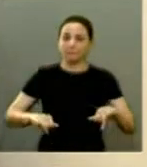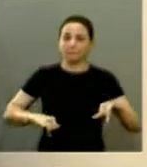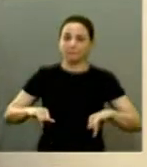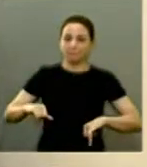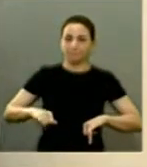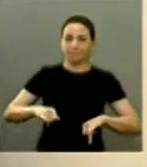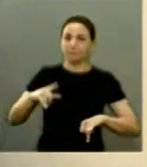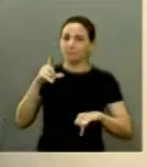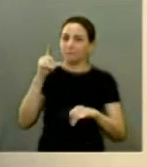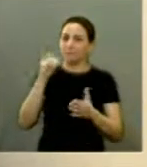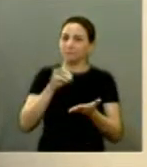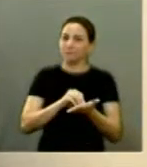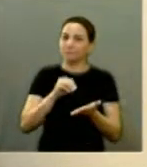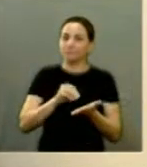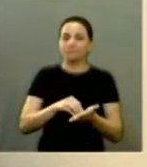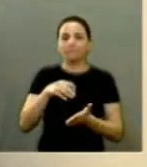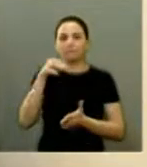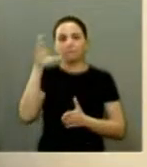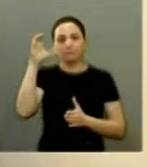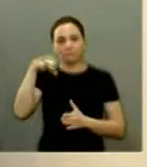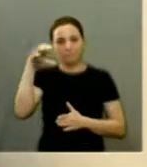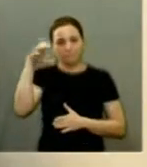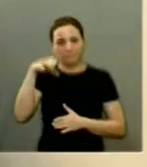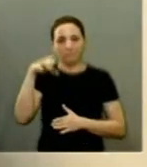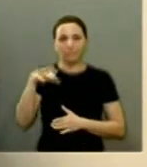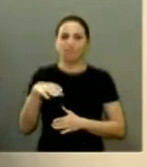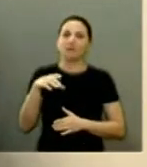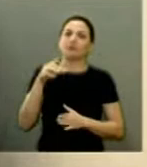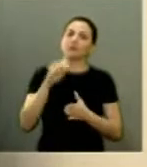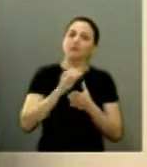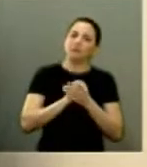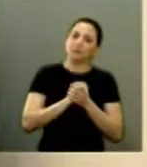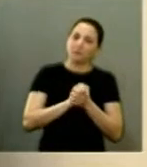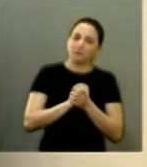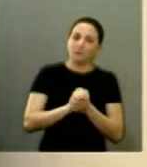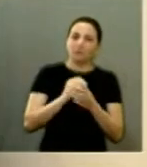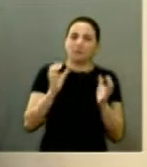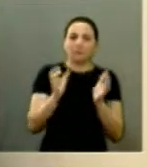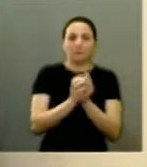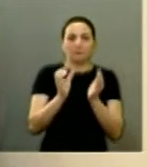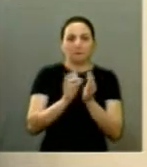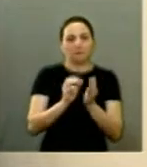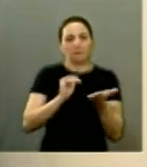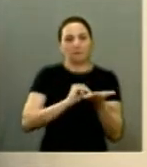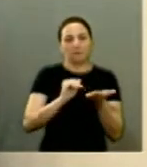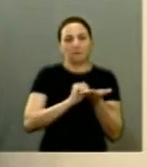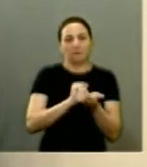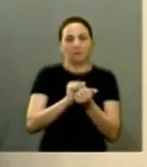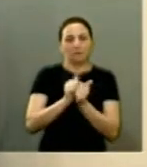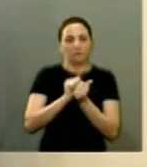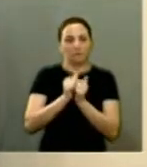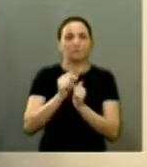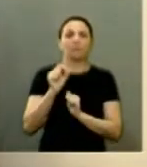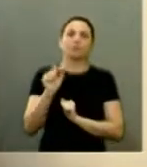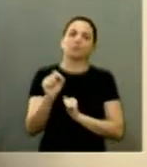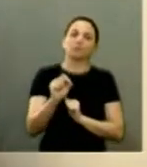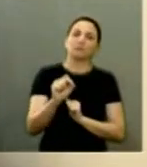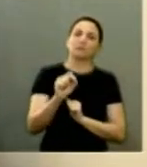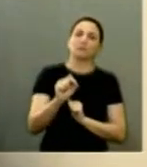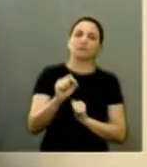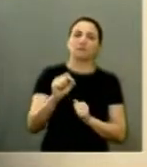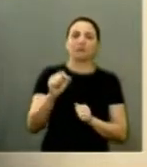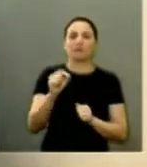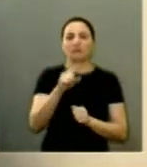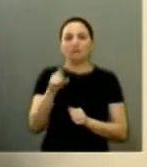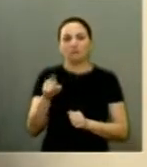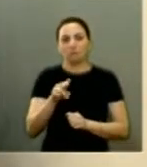alô ao Palomino, que está na Secretaria de Esporte, a toda a equipe, pelo trabalho que está desenvolvendo, também as Zumbas, que